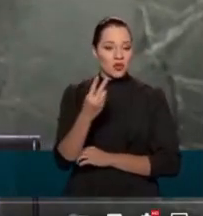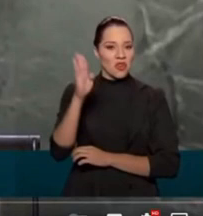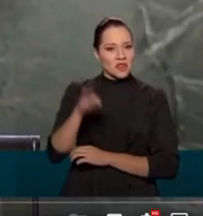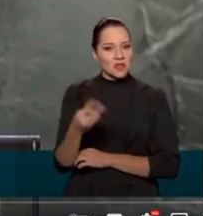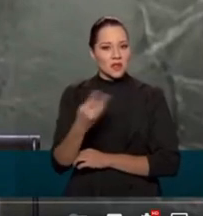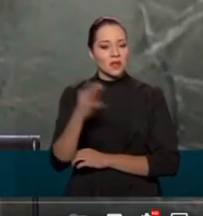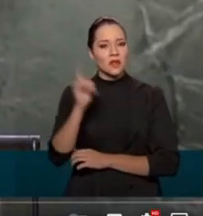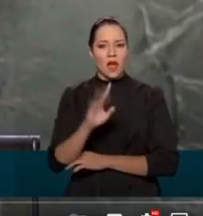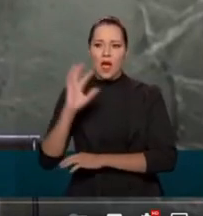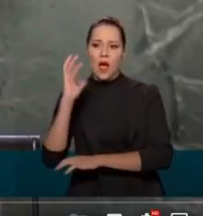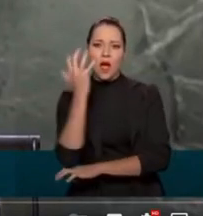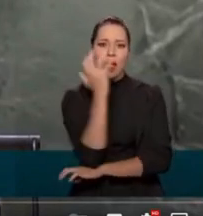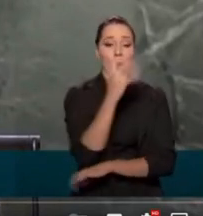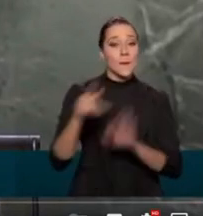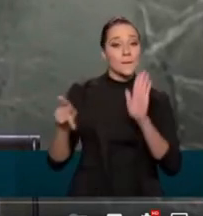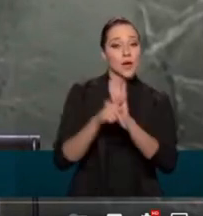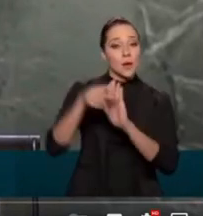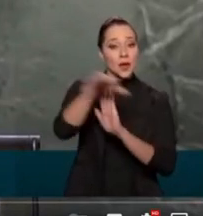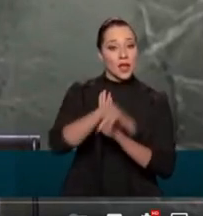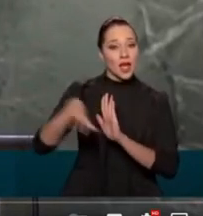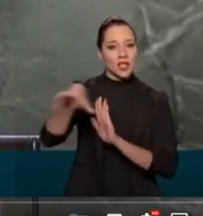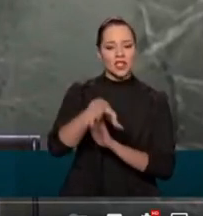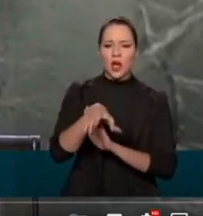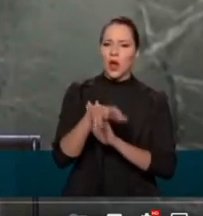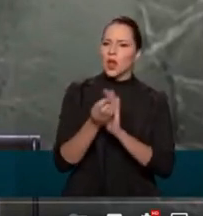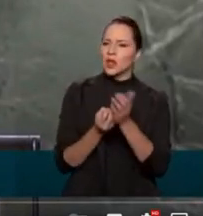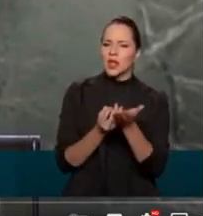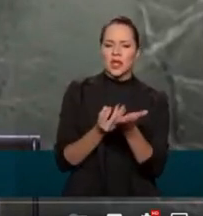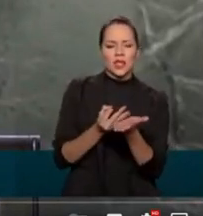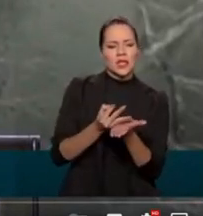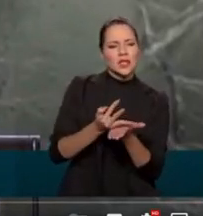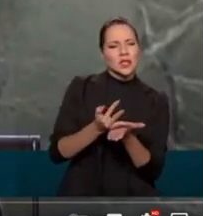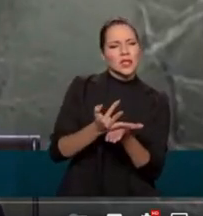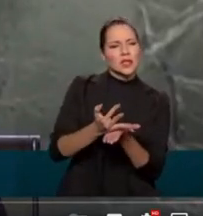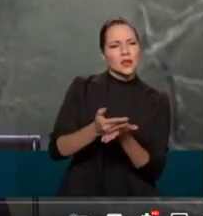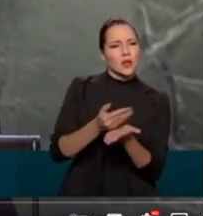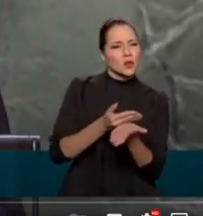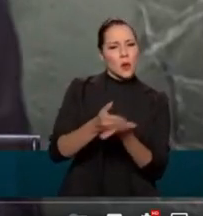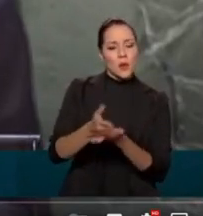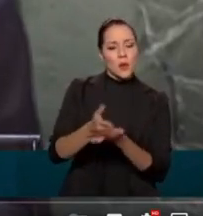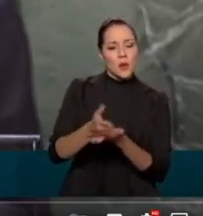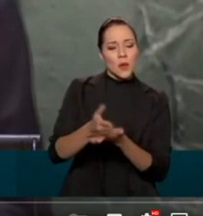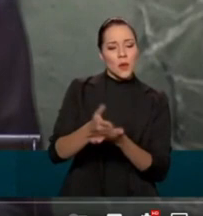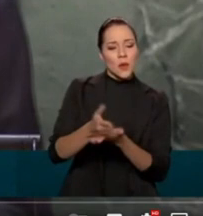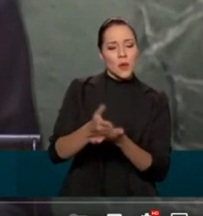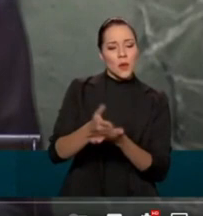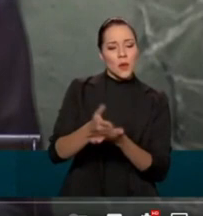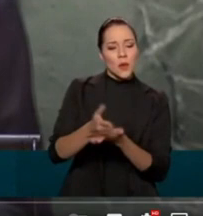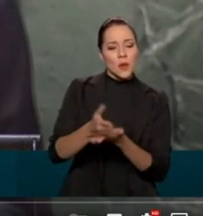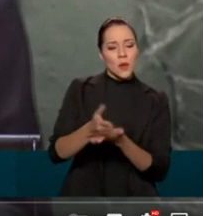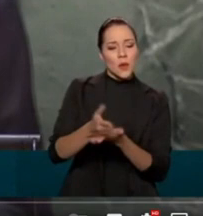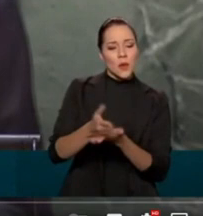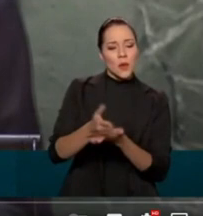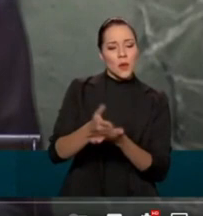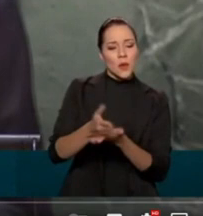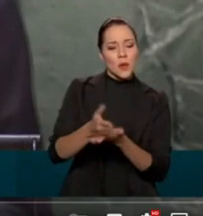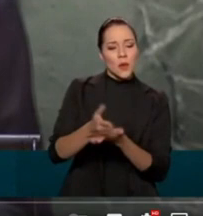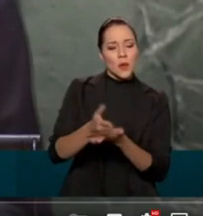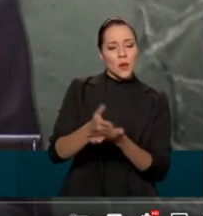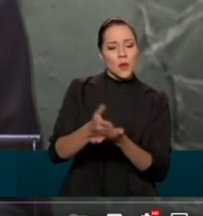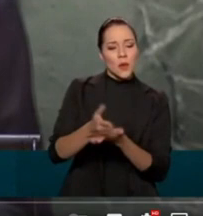são vegetação nativa a mesma desde o seu descobrimento em 1500 vamos lá